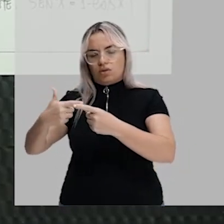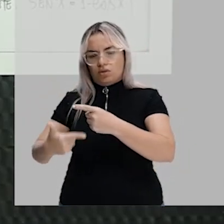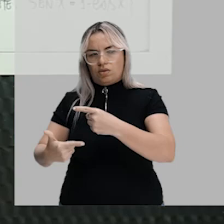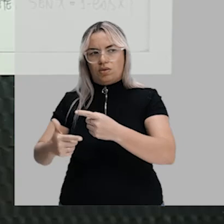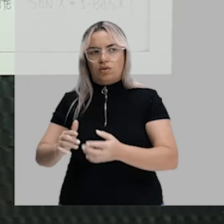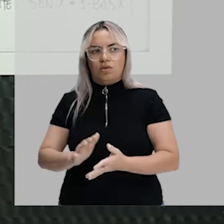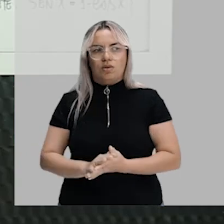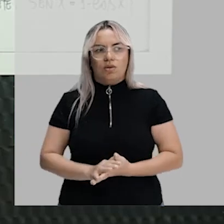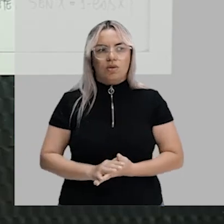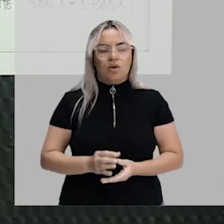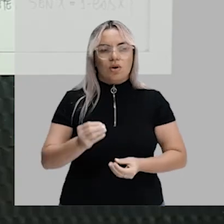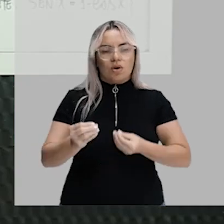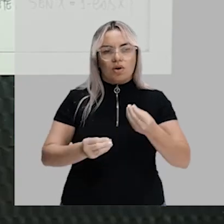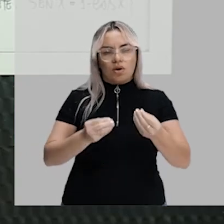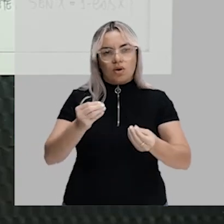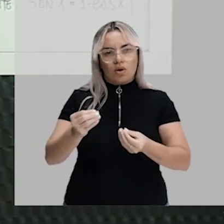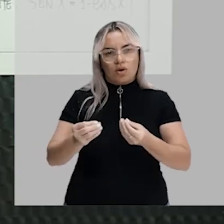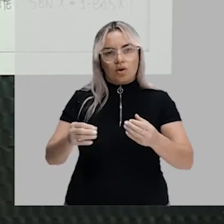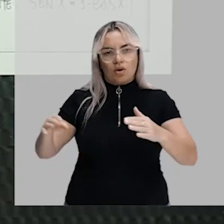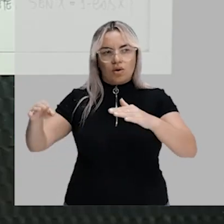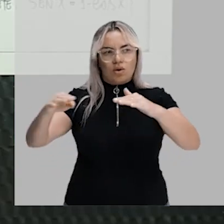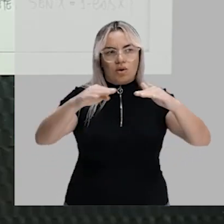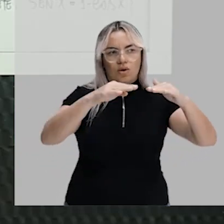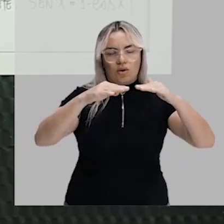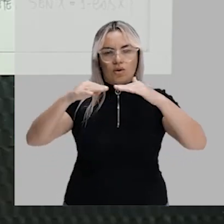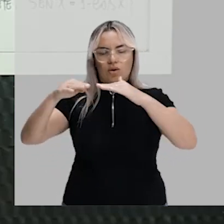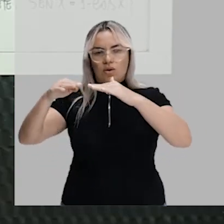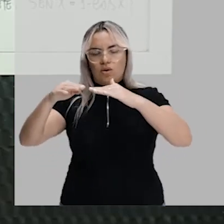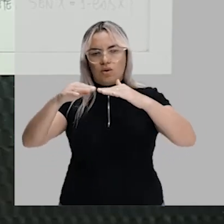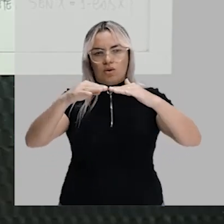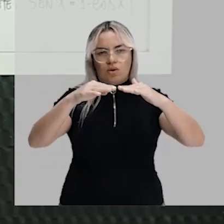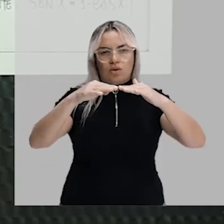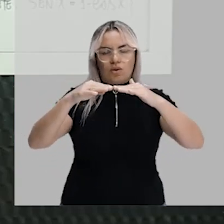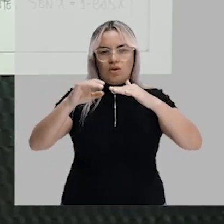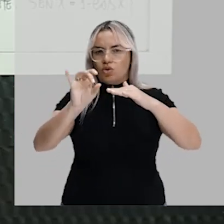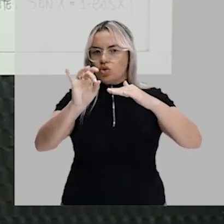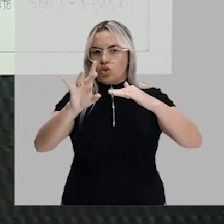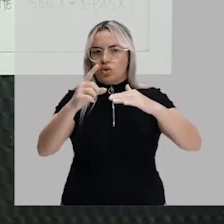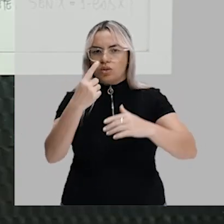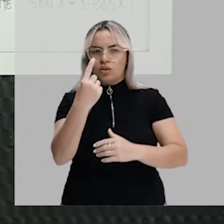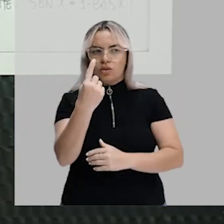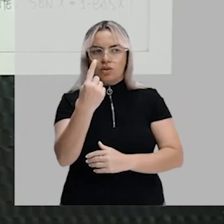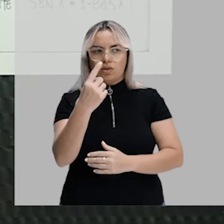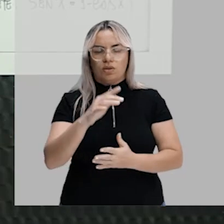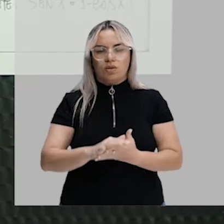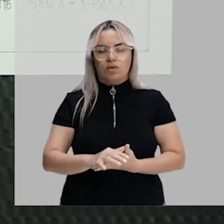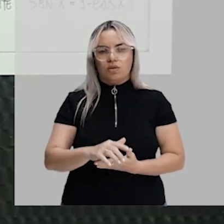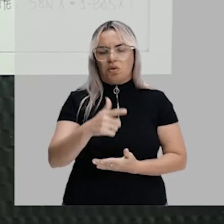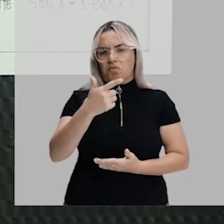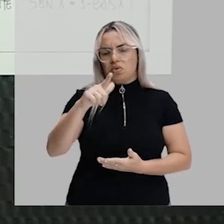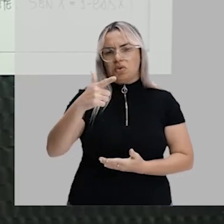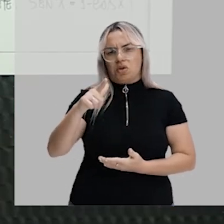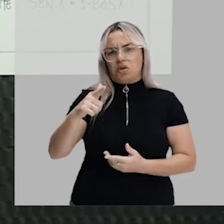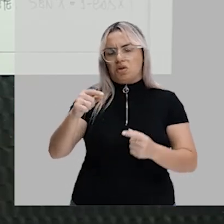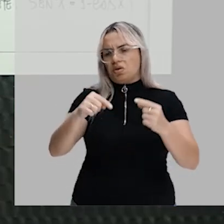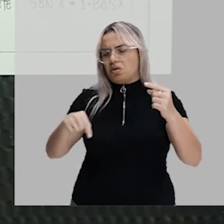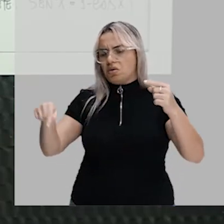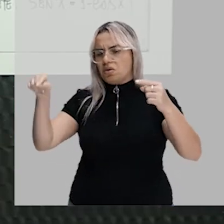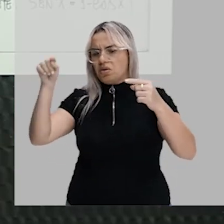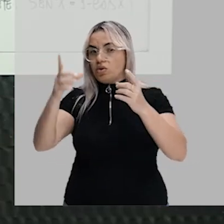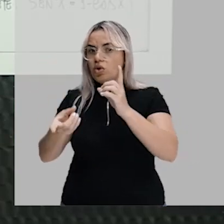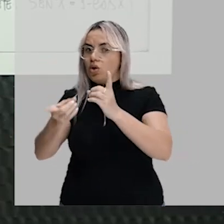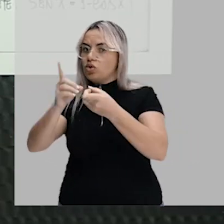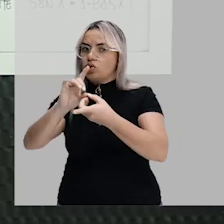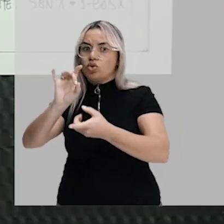ó ele não tem um em dois Arcos a ele está só aqui não fica ele sozinho mesmo não tem outros tem os que são conros a